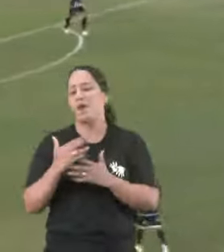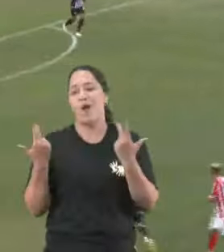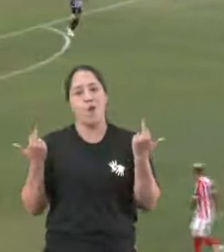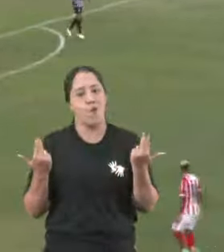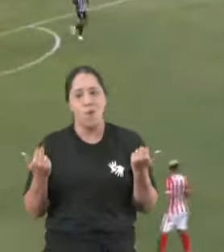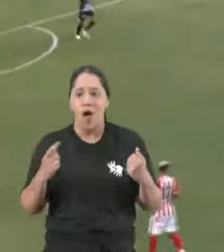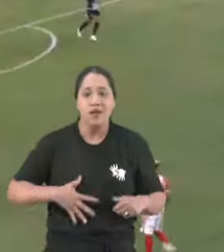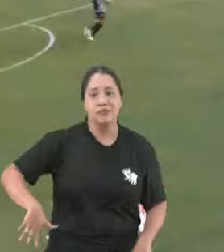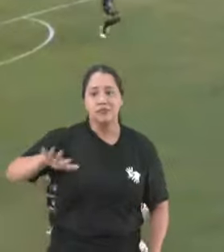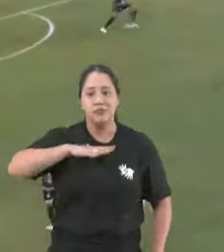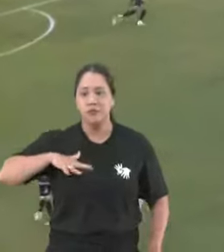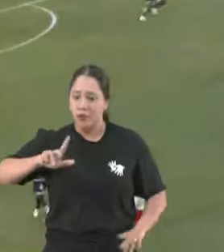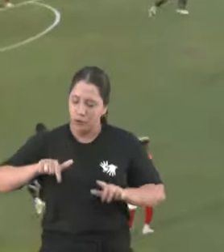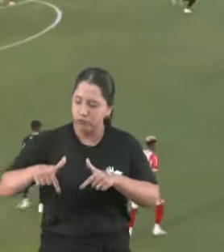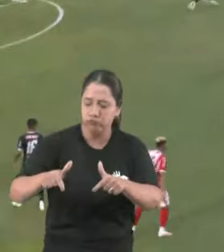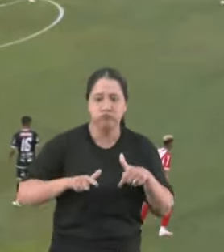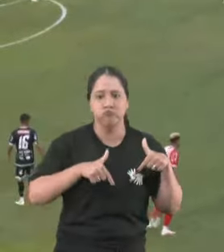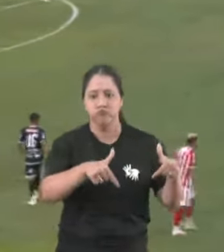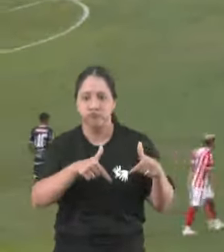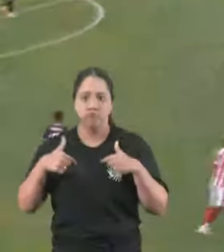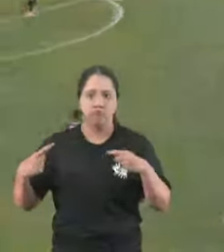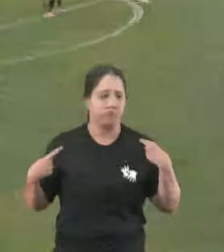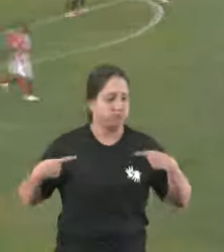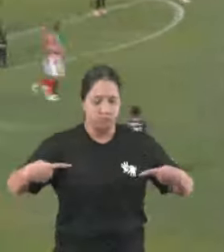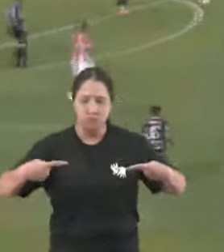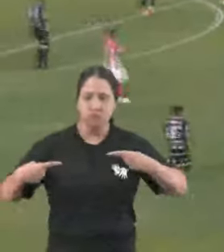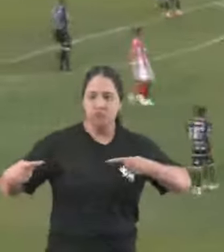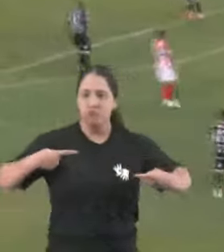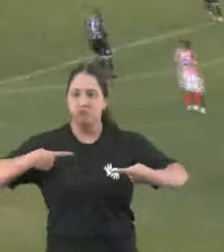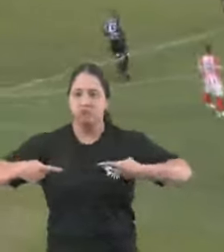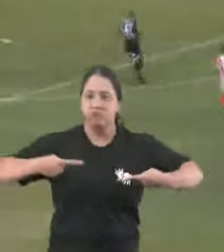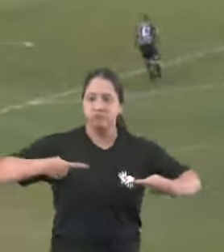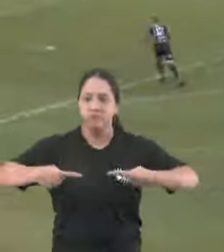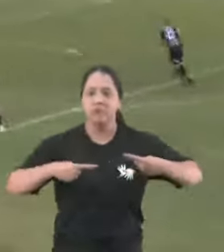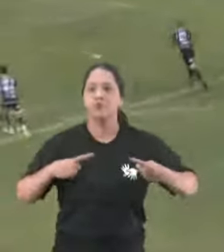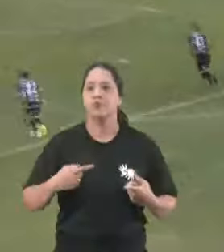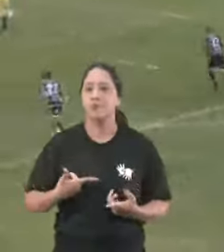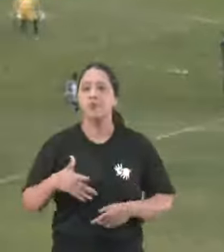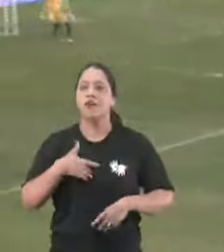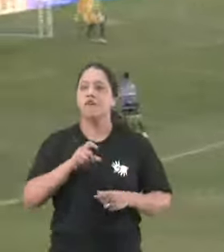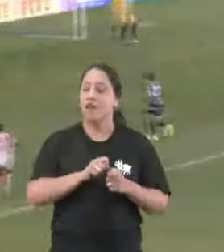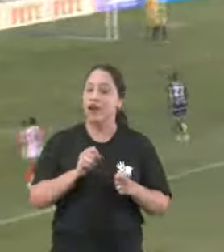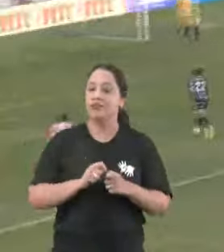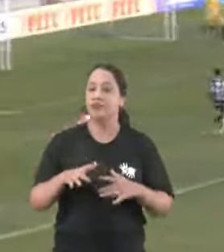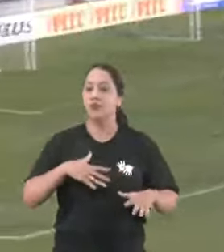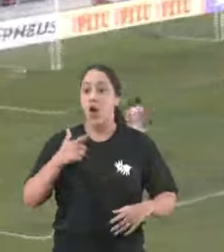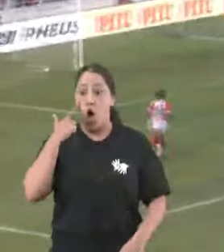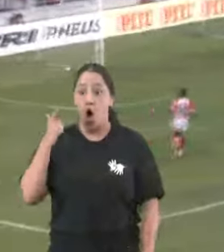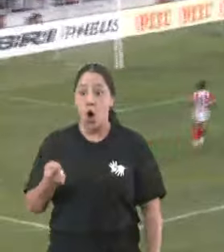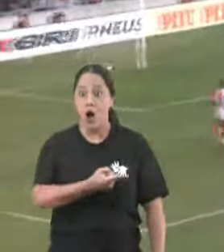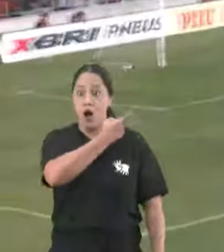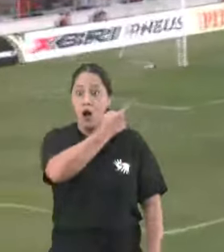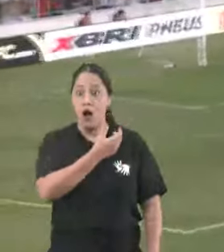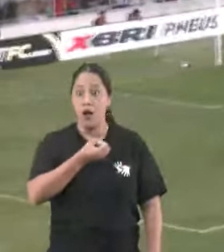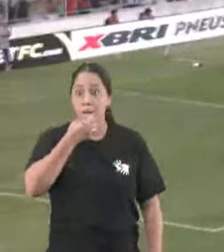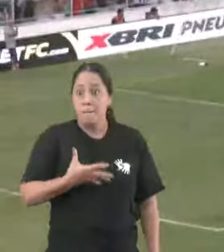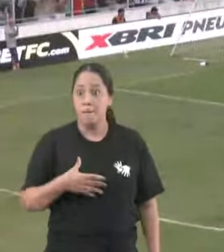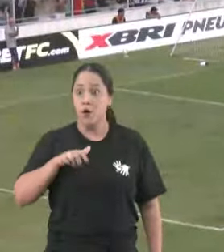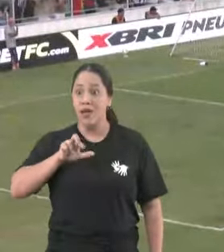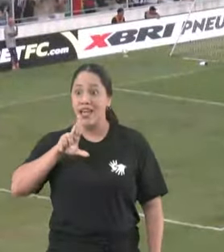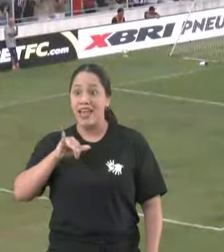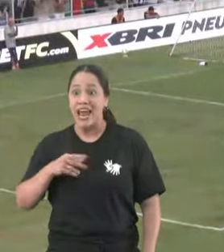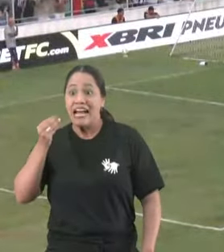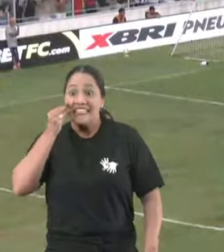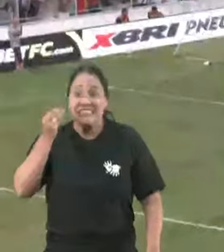de espaço, disputa por montar o seu ritmo de jogo. Olha que passe bom para o Hereda, linha de